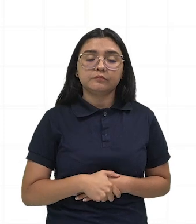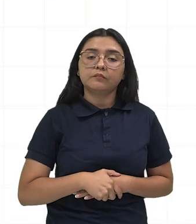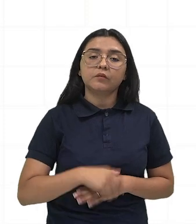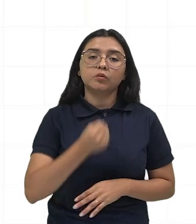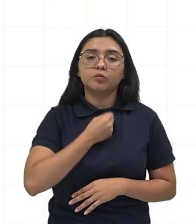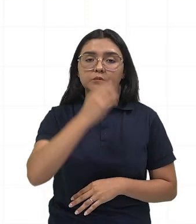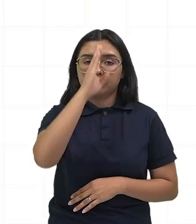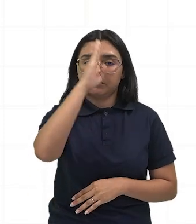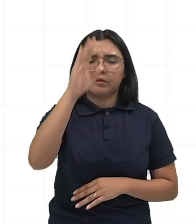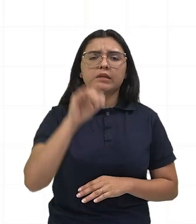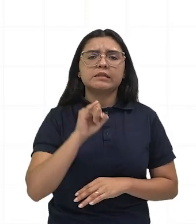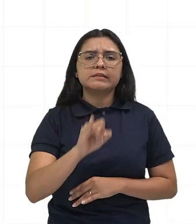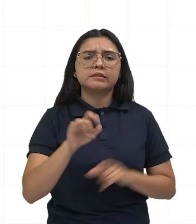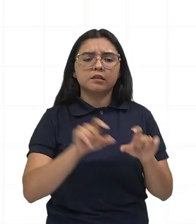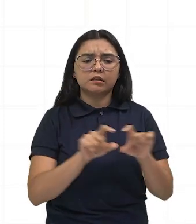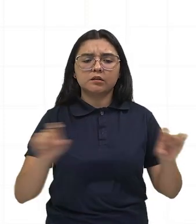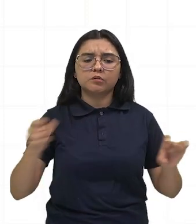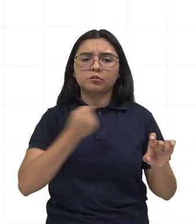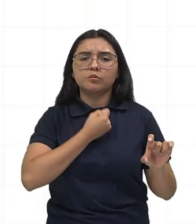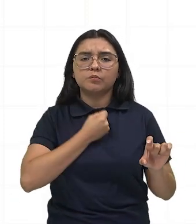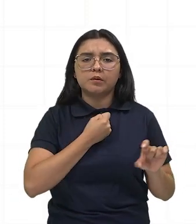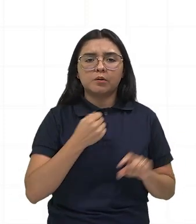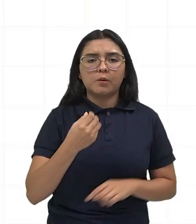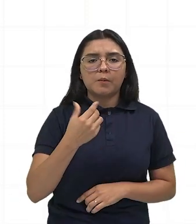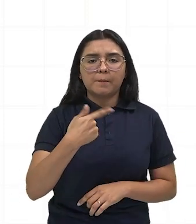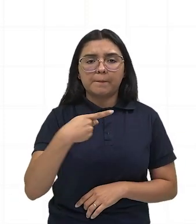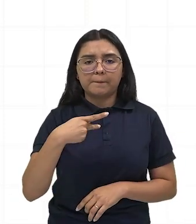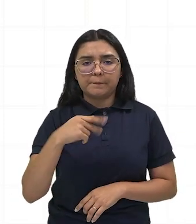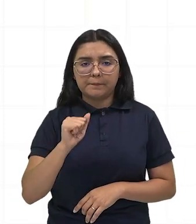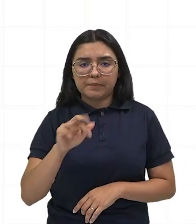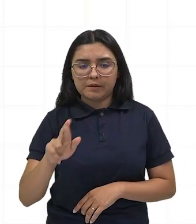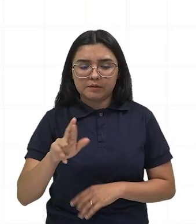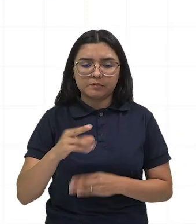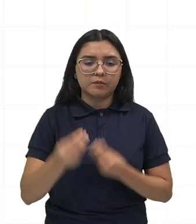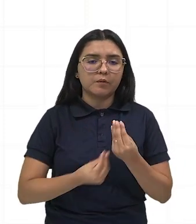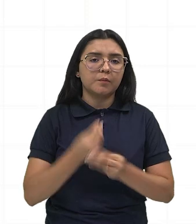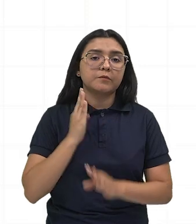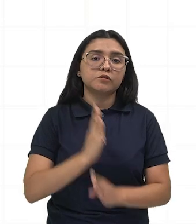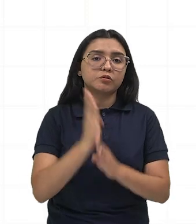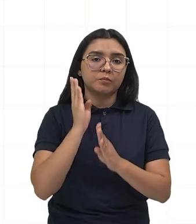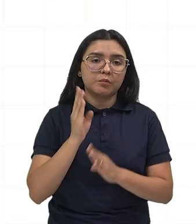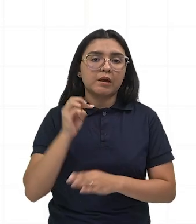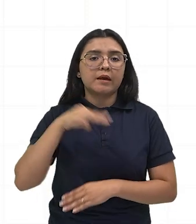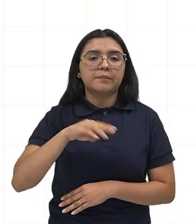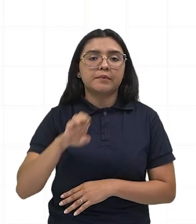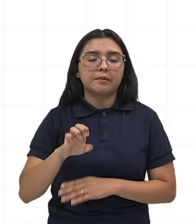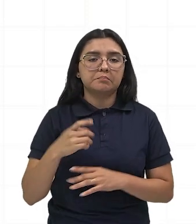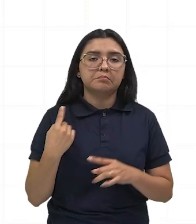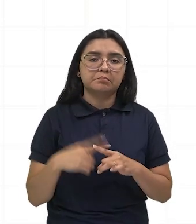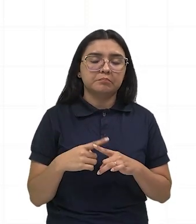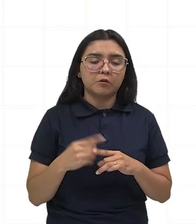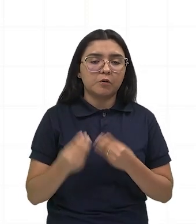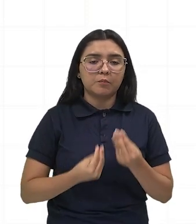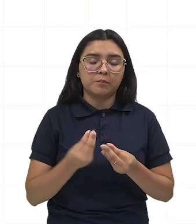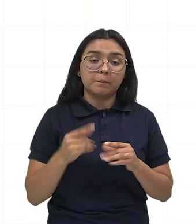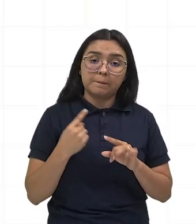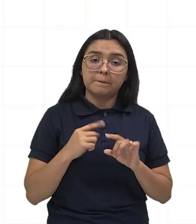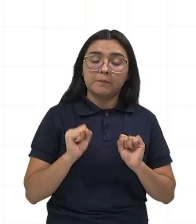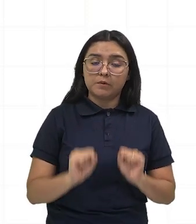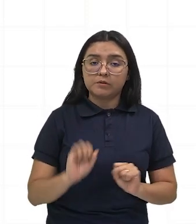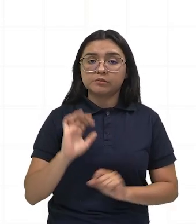quando for par, professor? Né? Se for par, como é que eu descubro a mediana? Porque pode